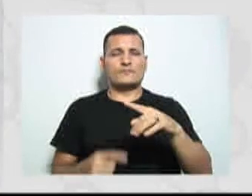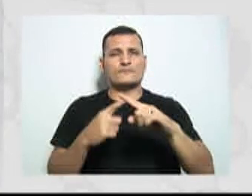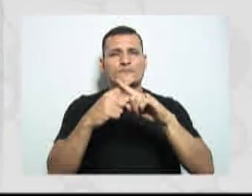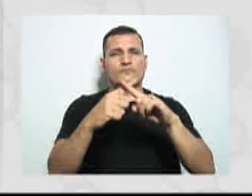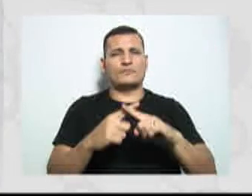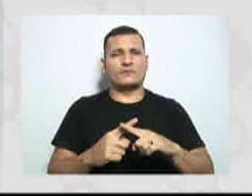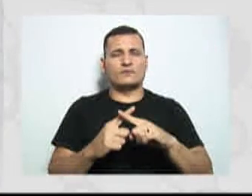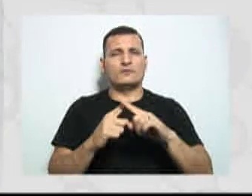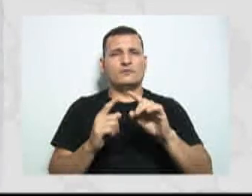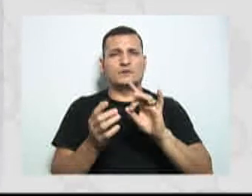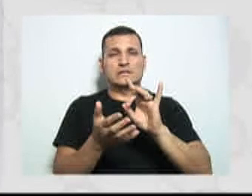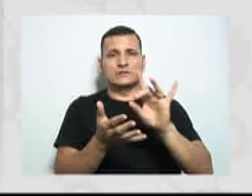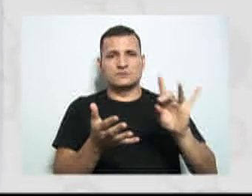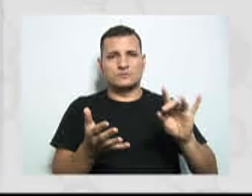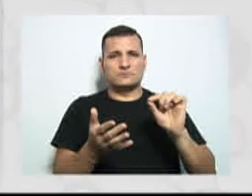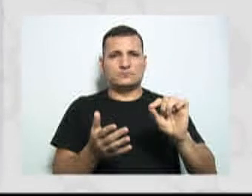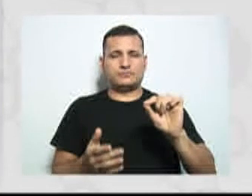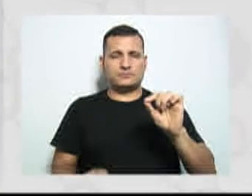que vai chegar a um valor de